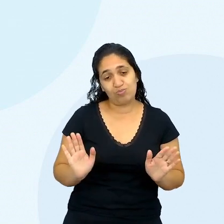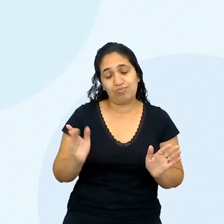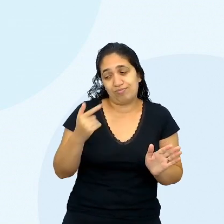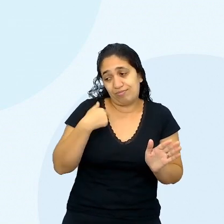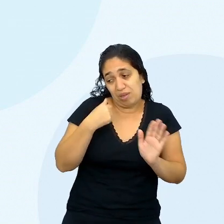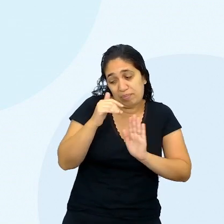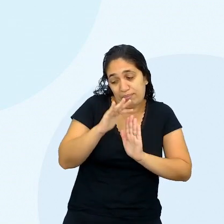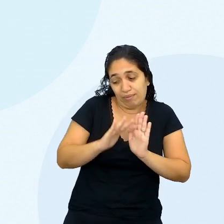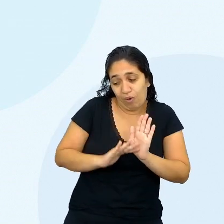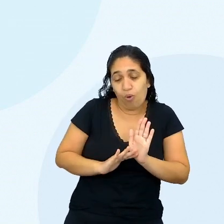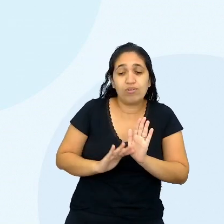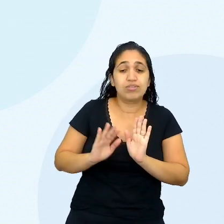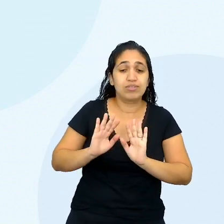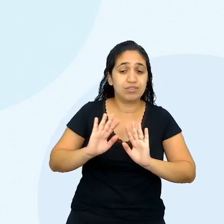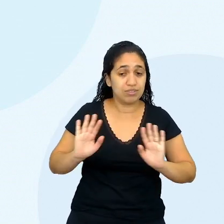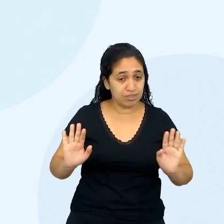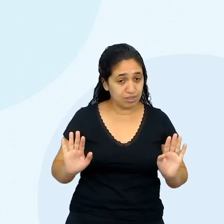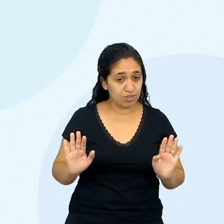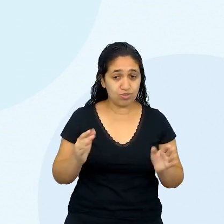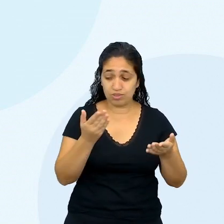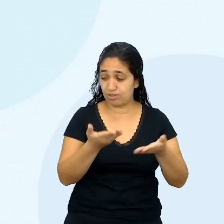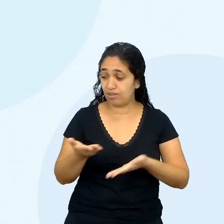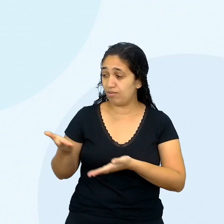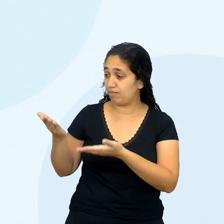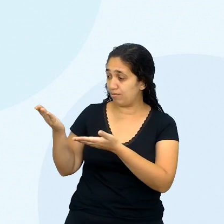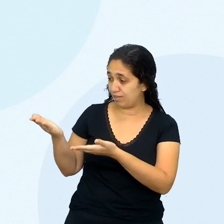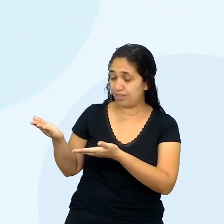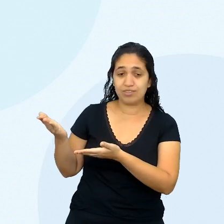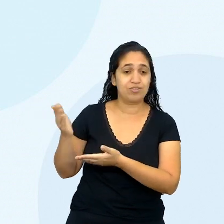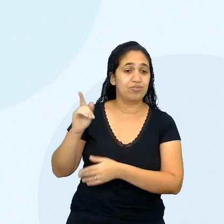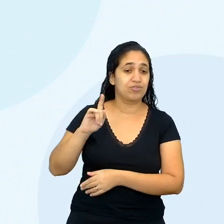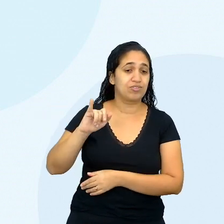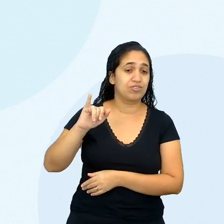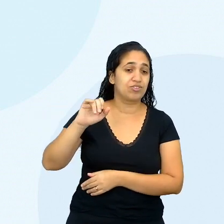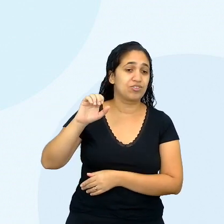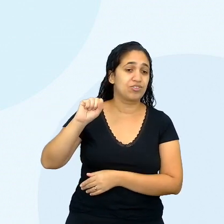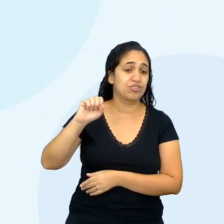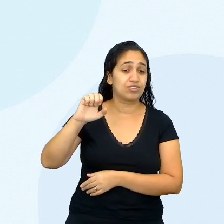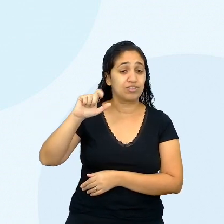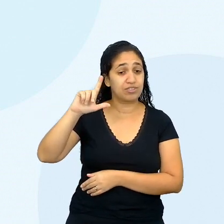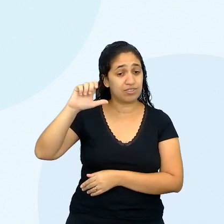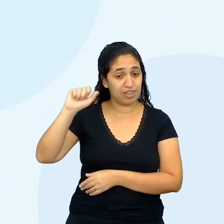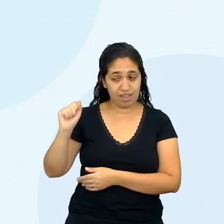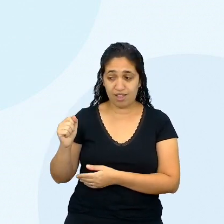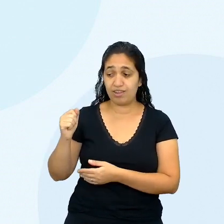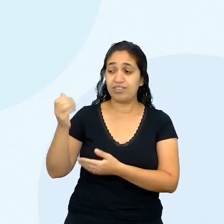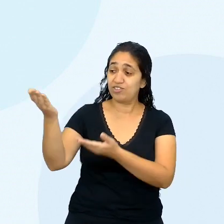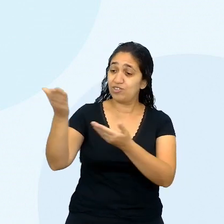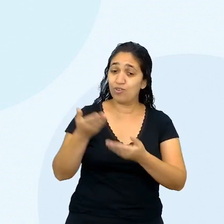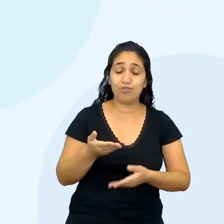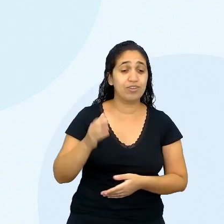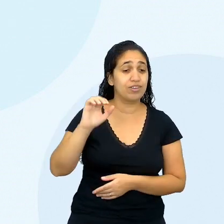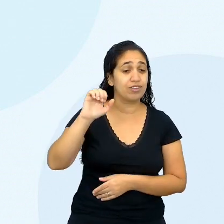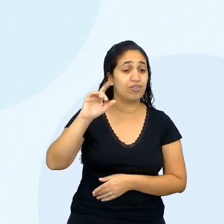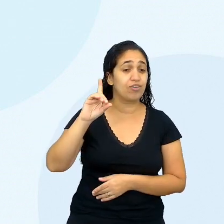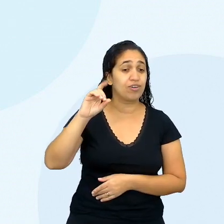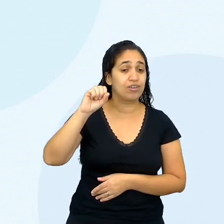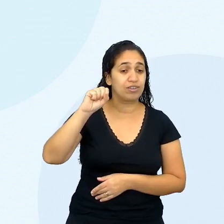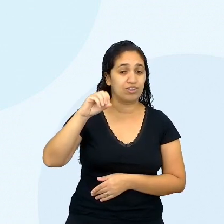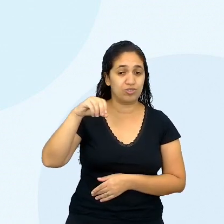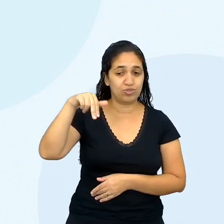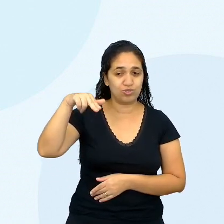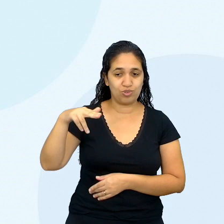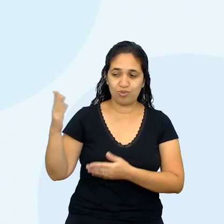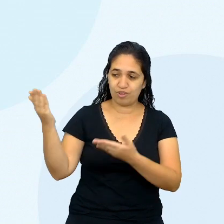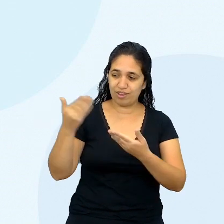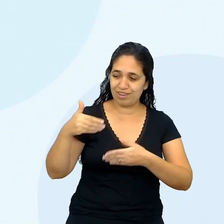minhas apresentações, agora eu passo aí, eu devolvo para a Gisele apresentar novamente o Edson para acompanhar aí a